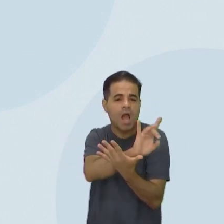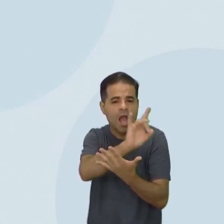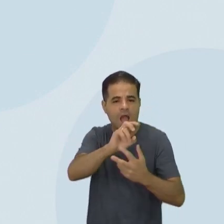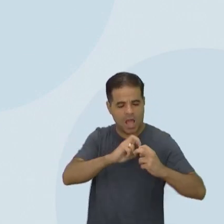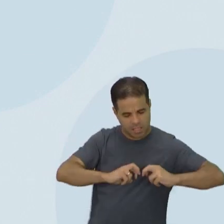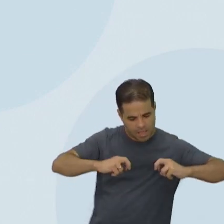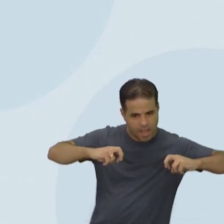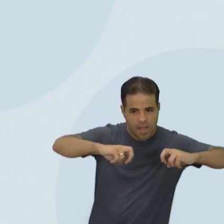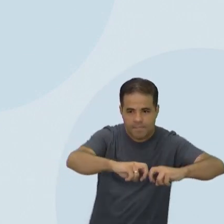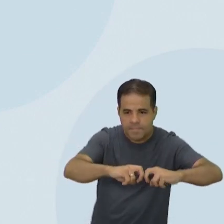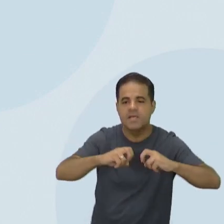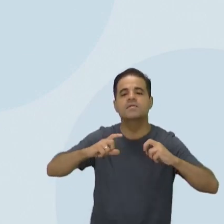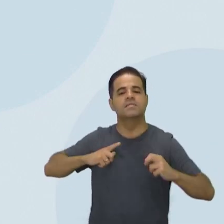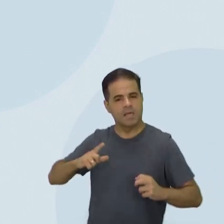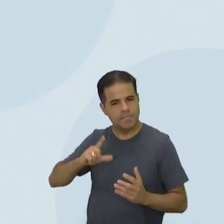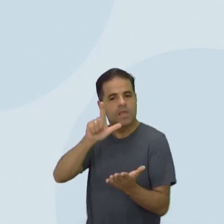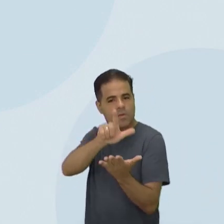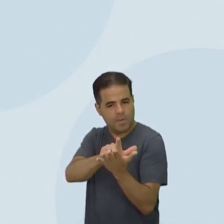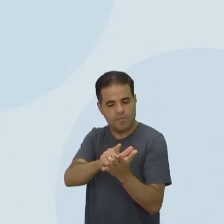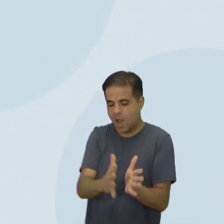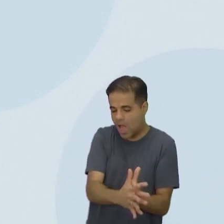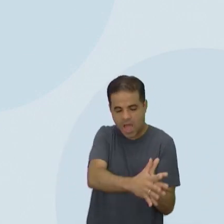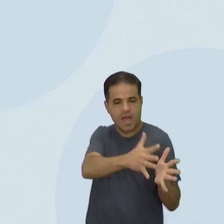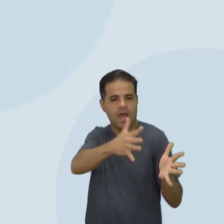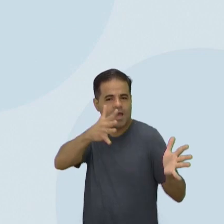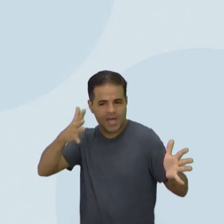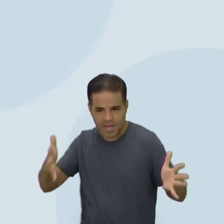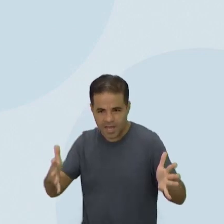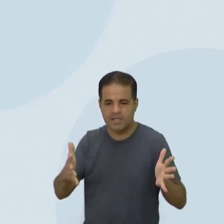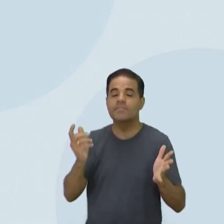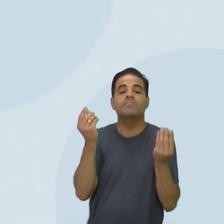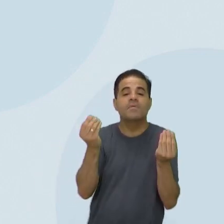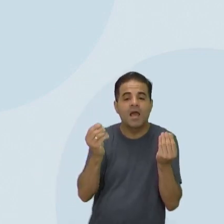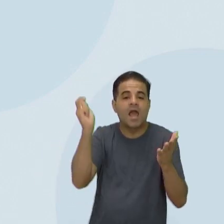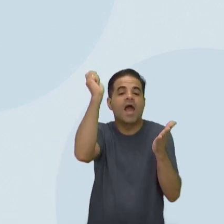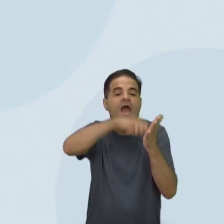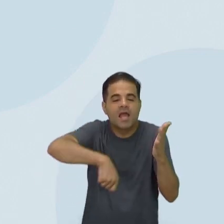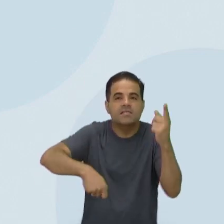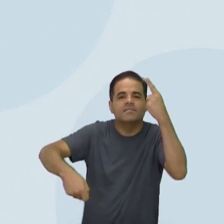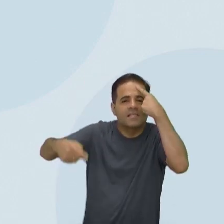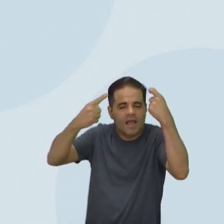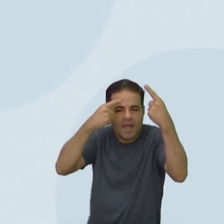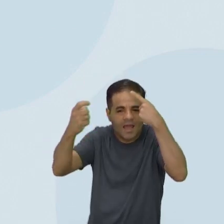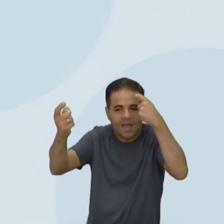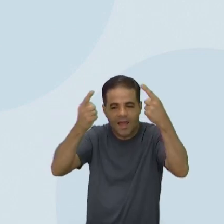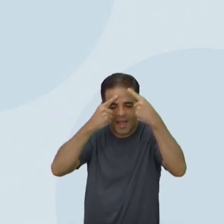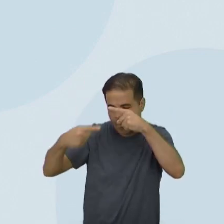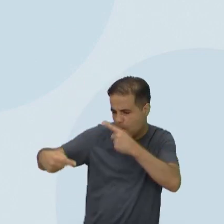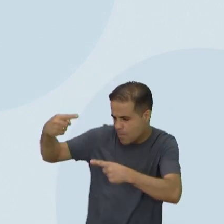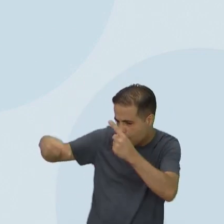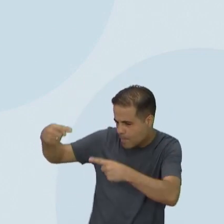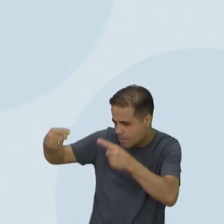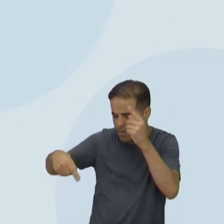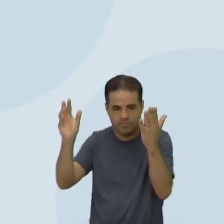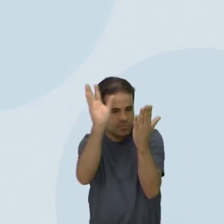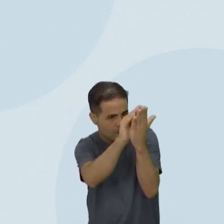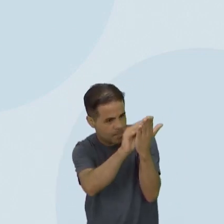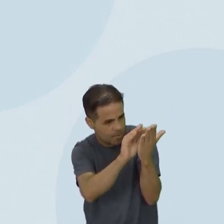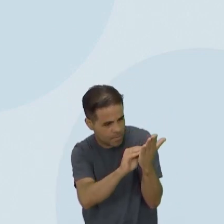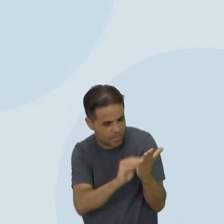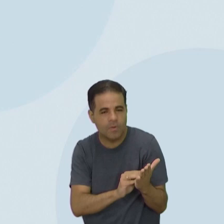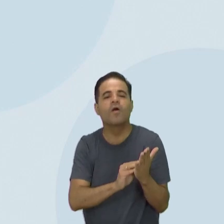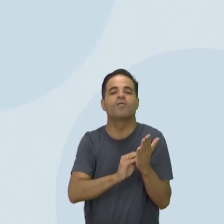mesa dessa, sempre vai ter uma folha grande para registrar as ideias que estão sendo discutidas.